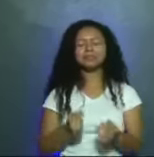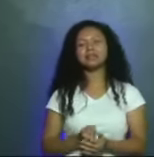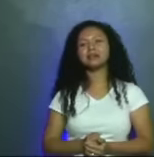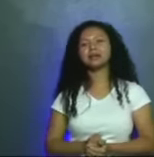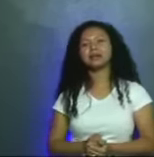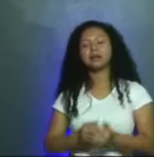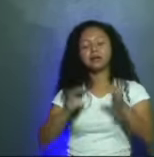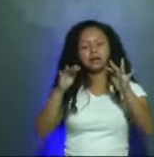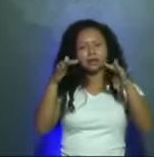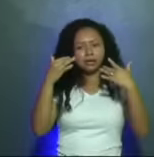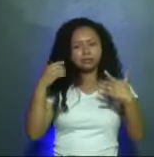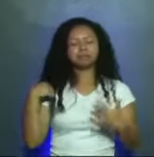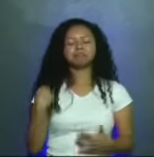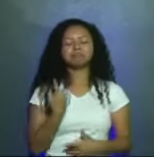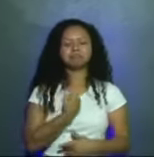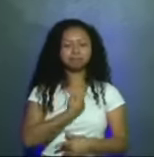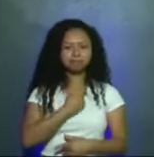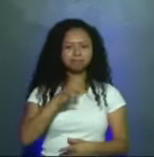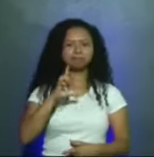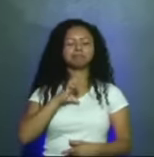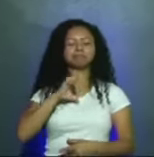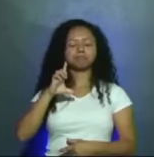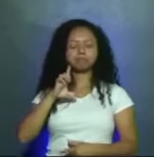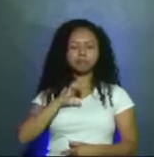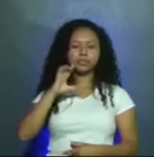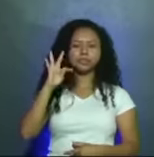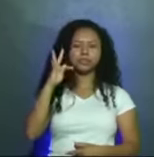nós temos tudo